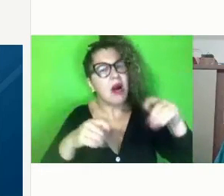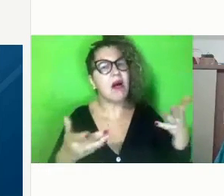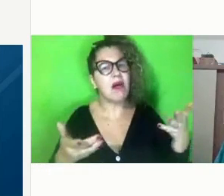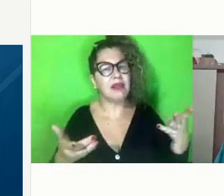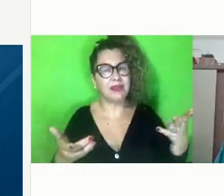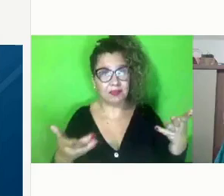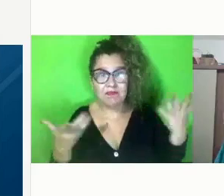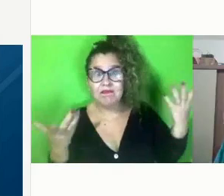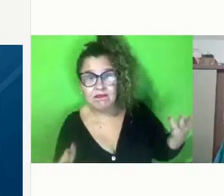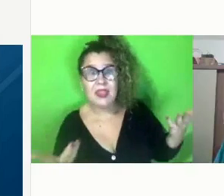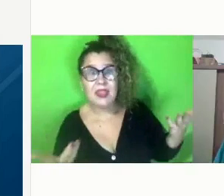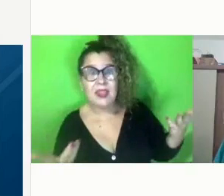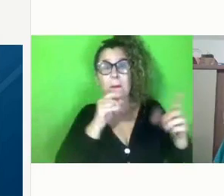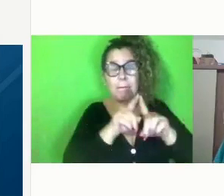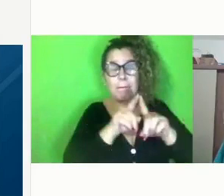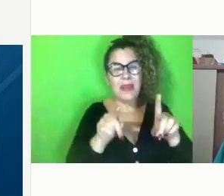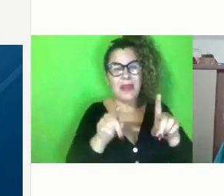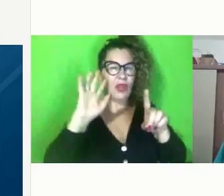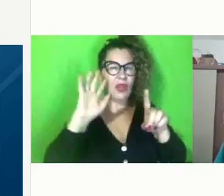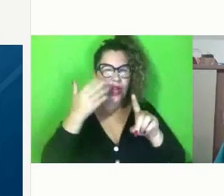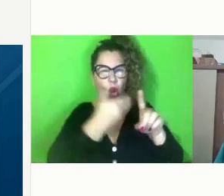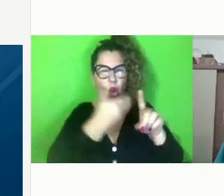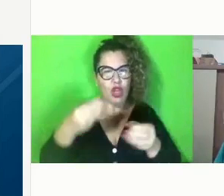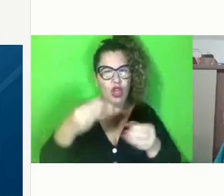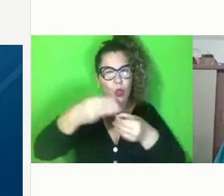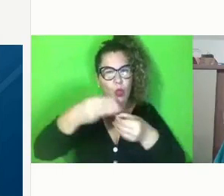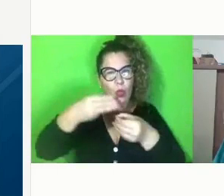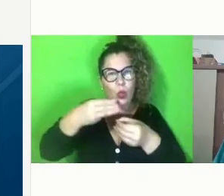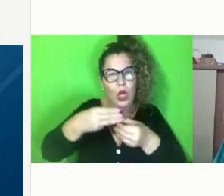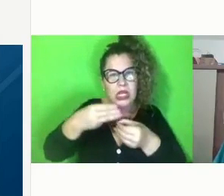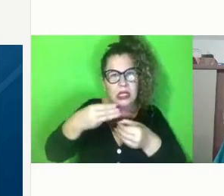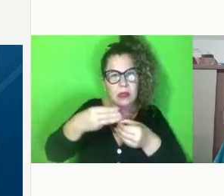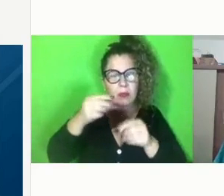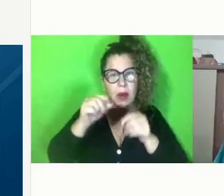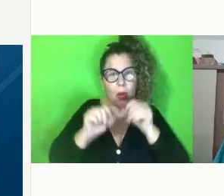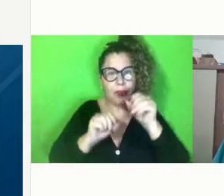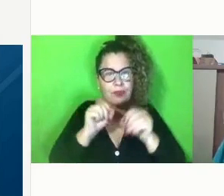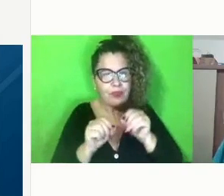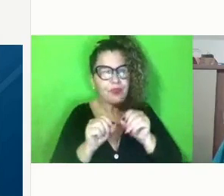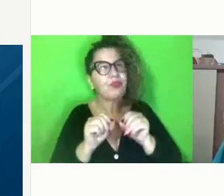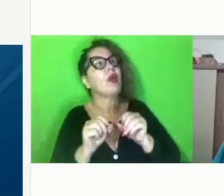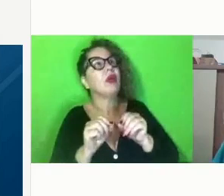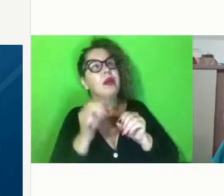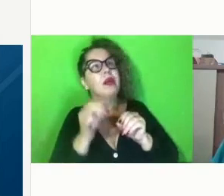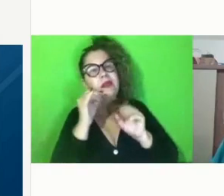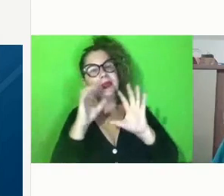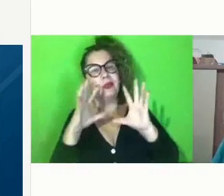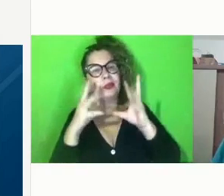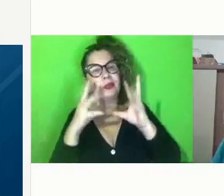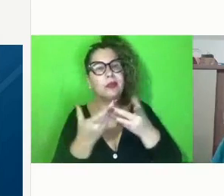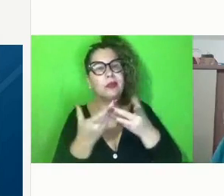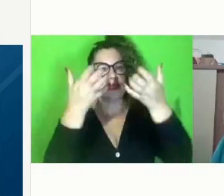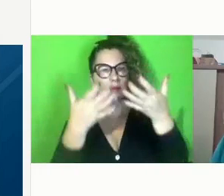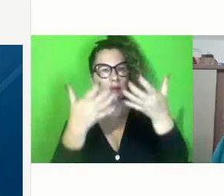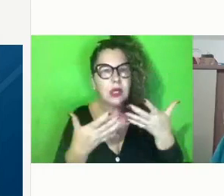do governo municipal apoio bastante intensivo de todos os governos até agora. Em especial, nós estamos aí no